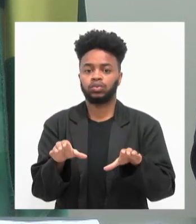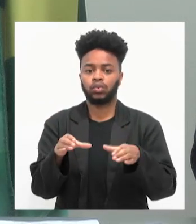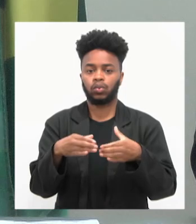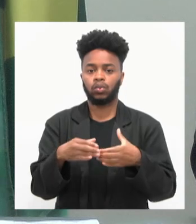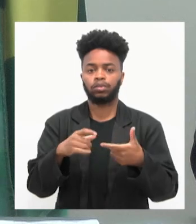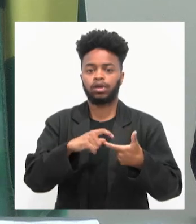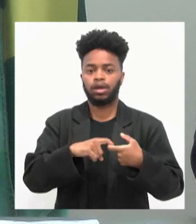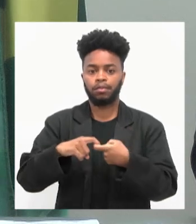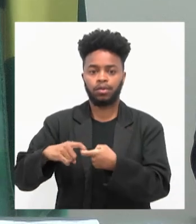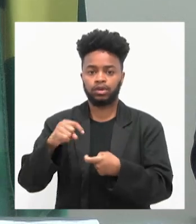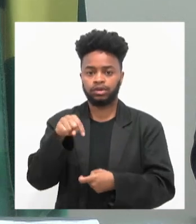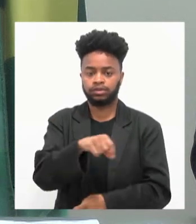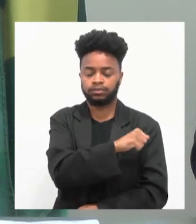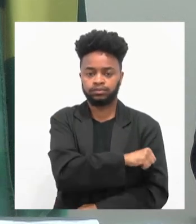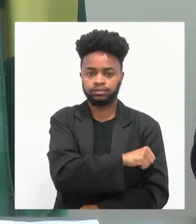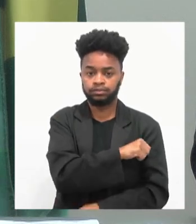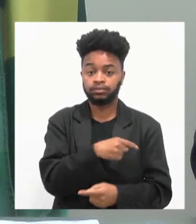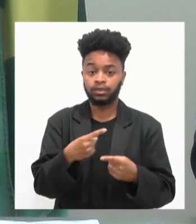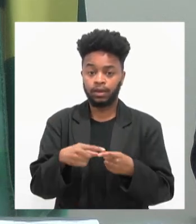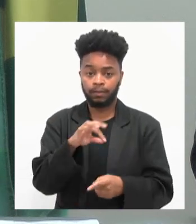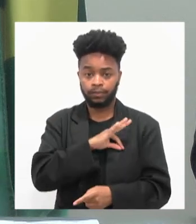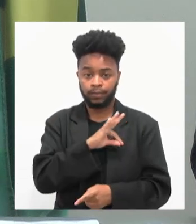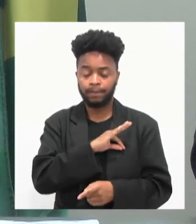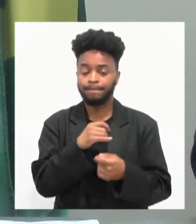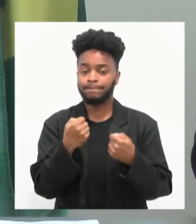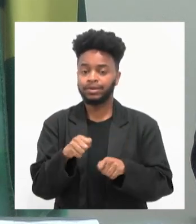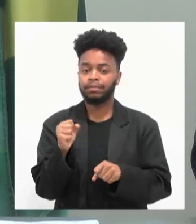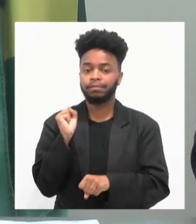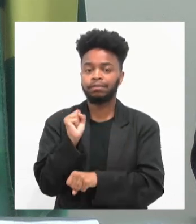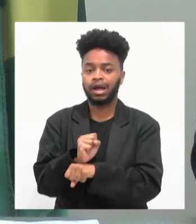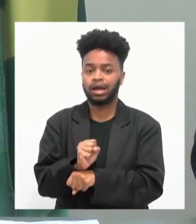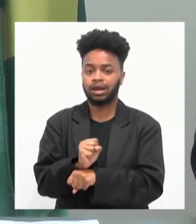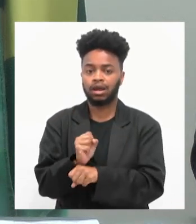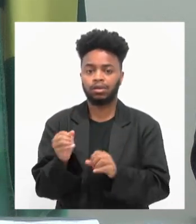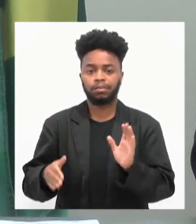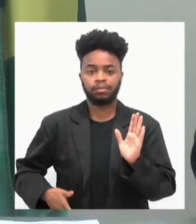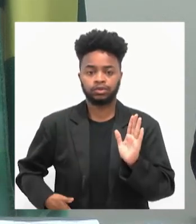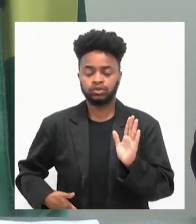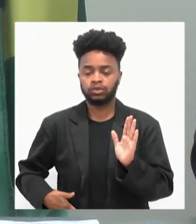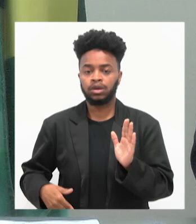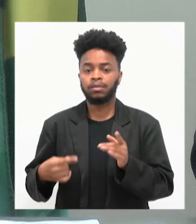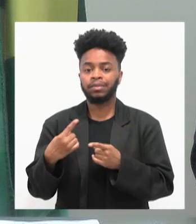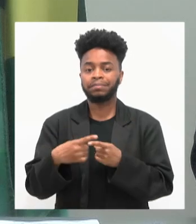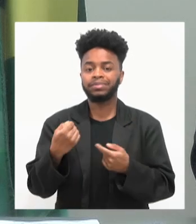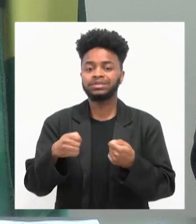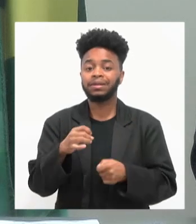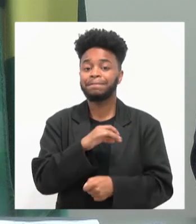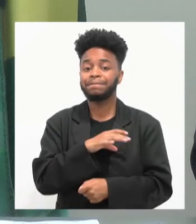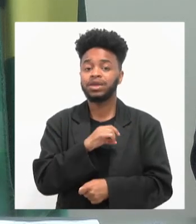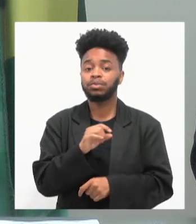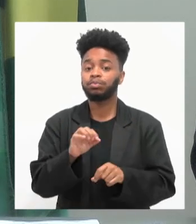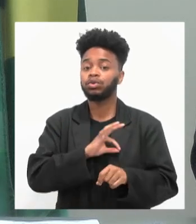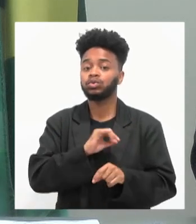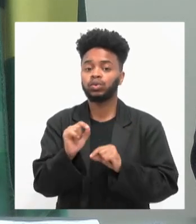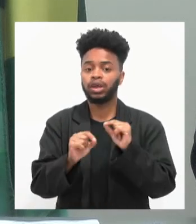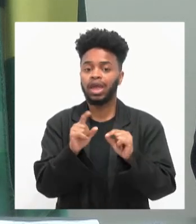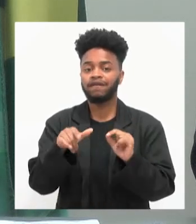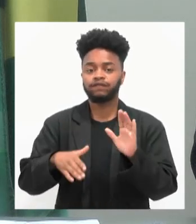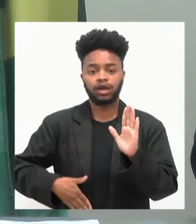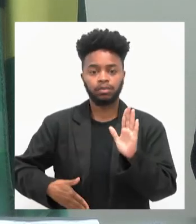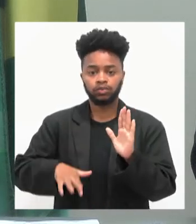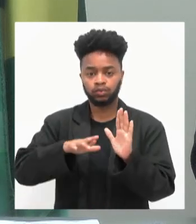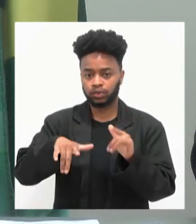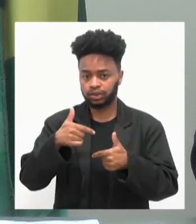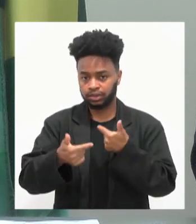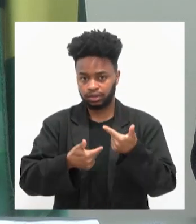de Janeiro, que a polícia tem que combater a criminalidade, que quem tem que temer a polícia são os vagabundos, não os trabalhadores, que inclusive ele, antes de